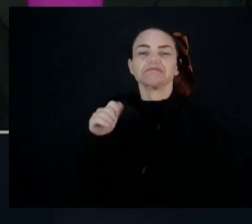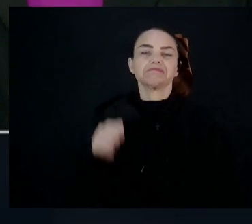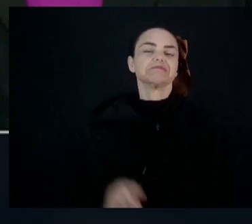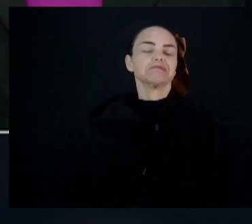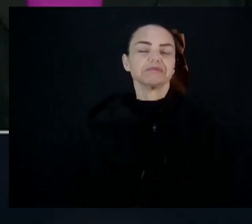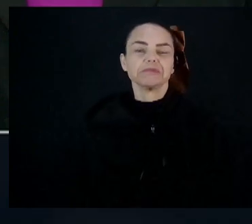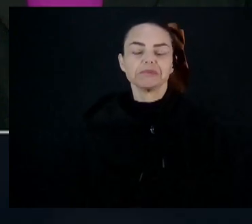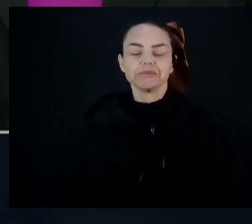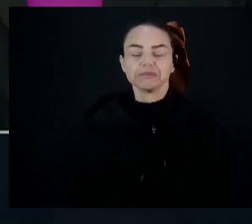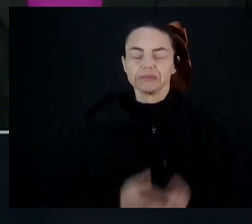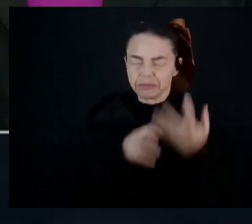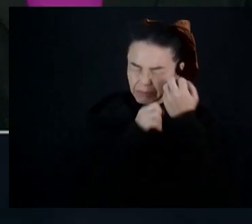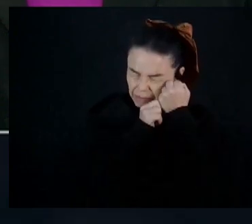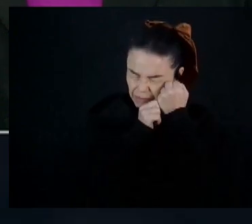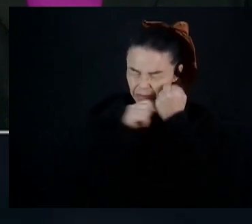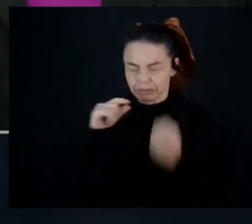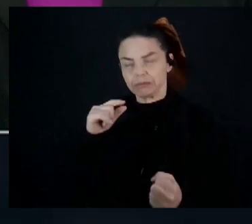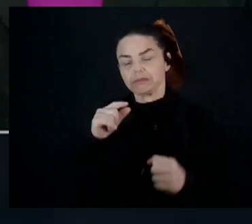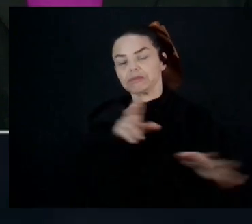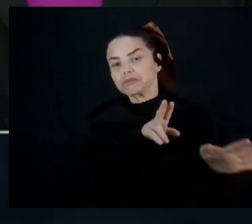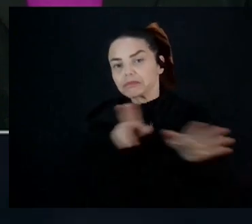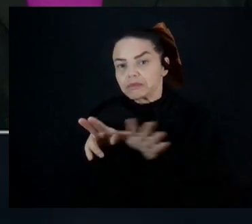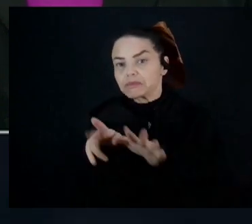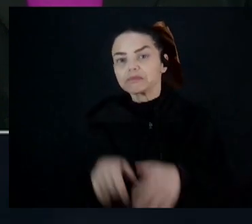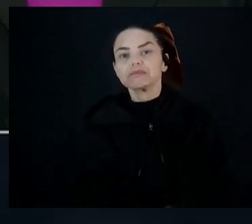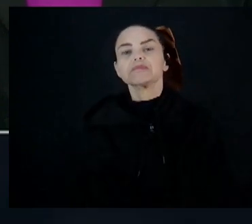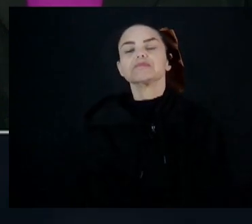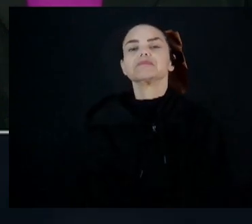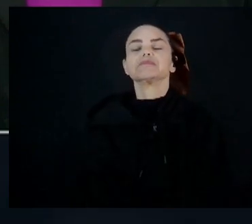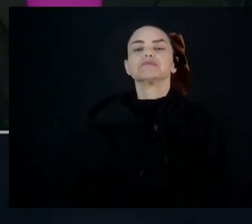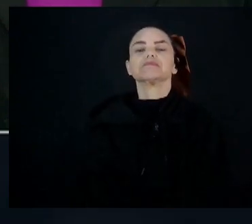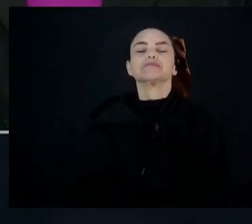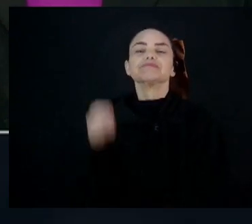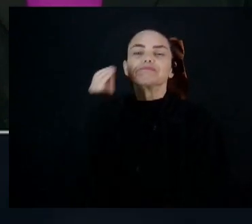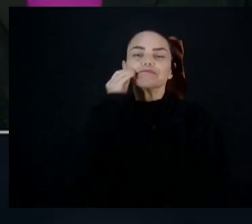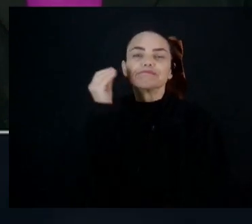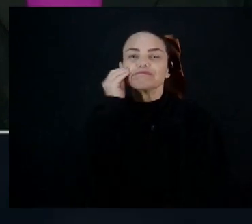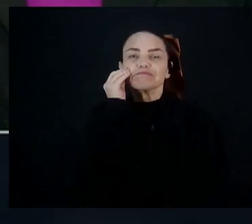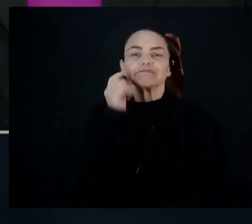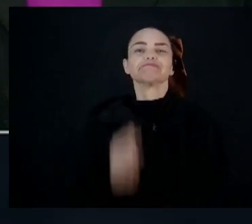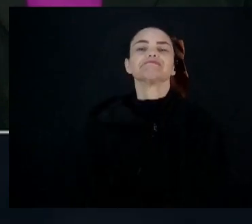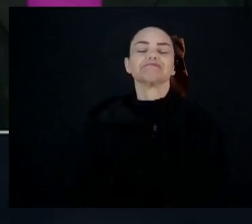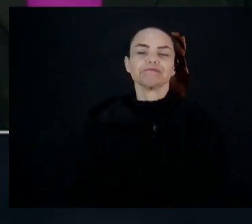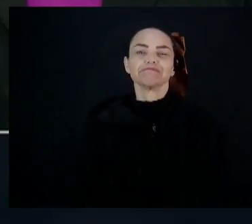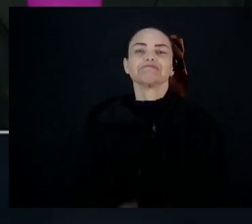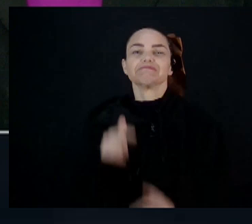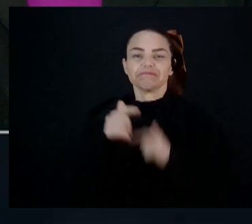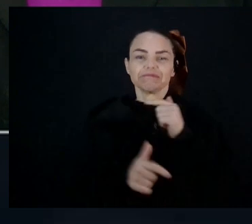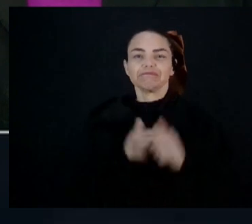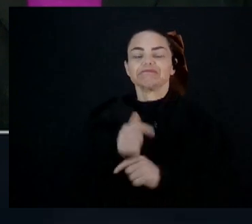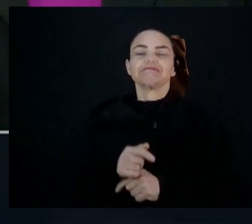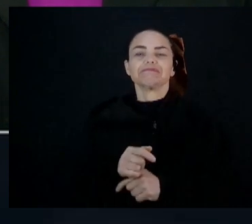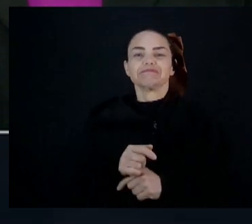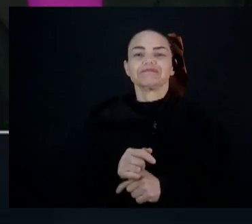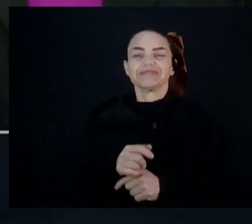dormir pouco durante a semana e tentar funcionar no café